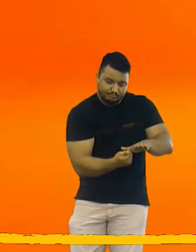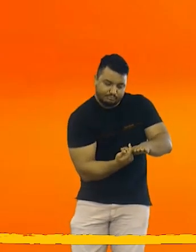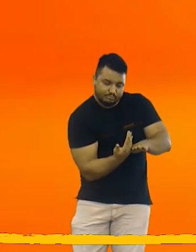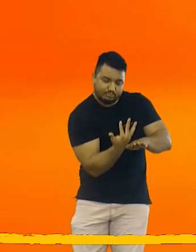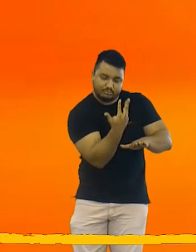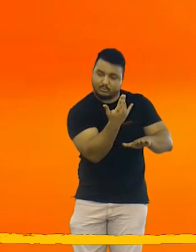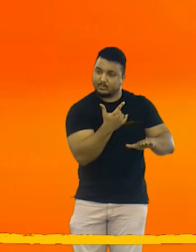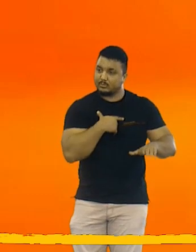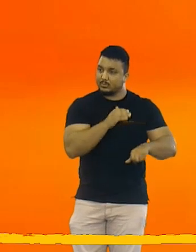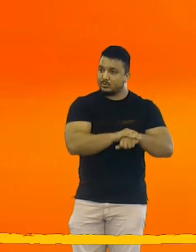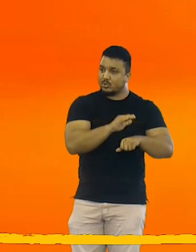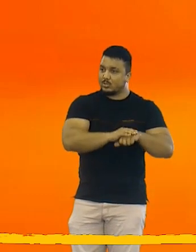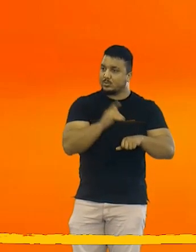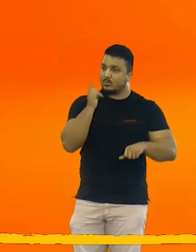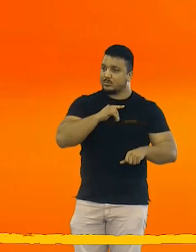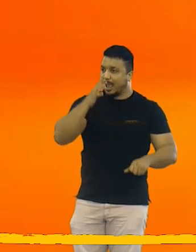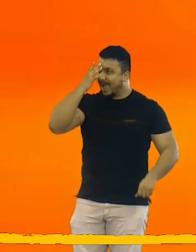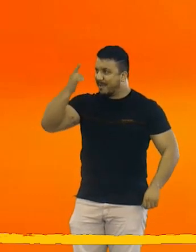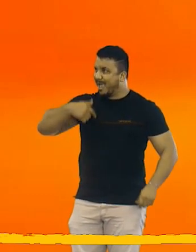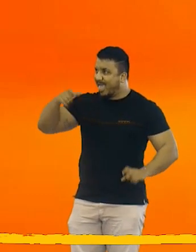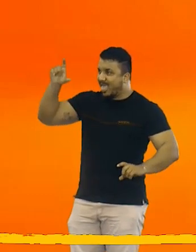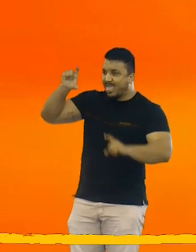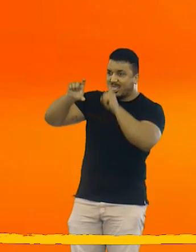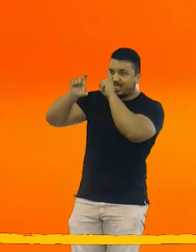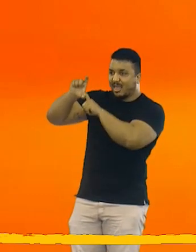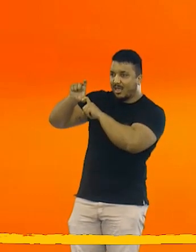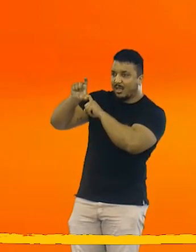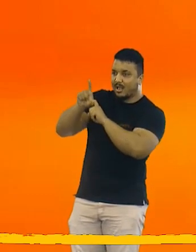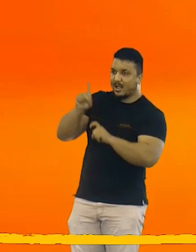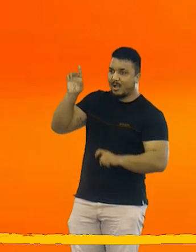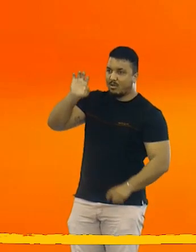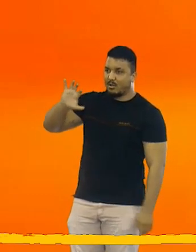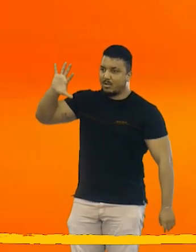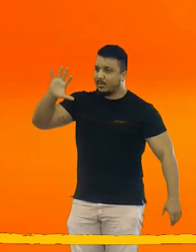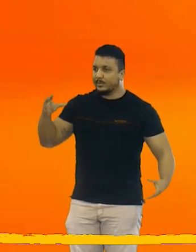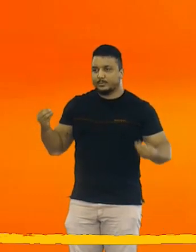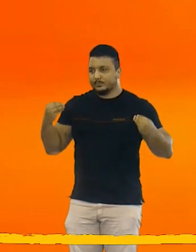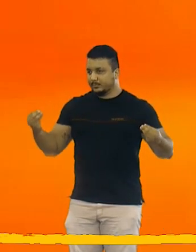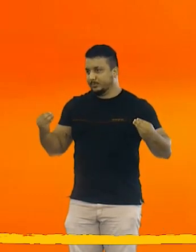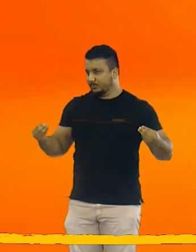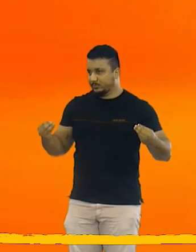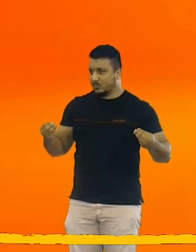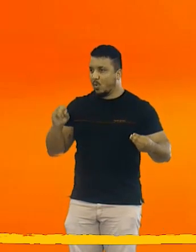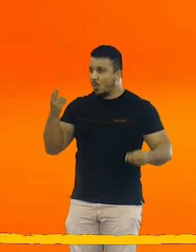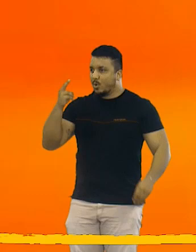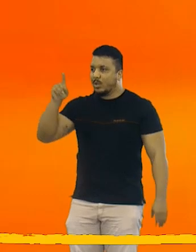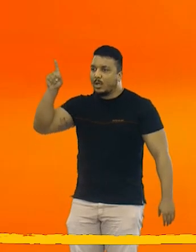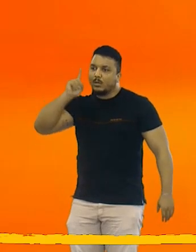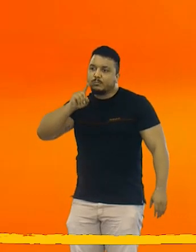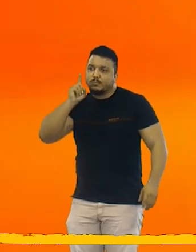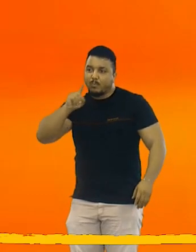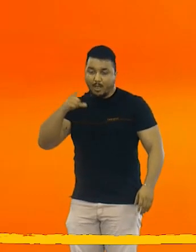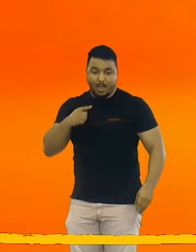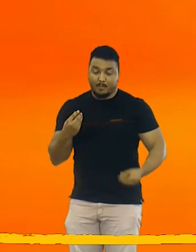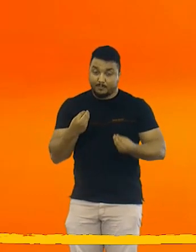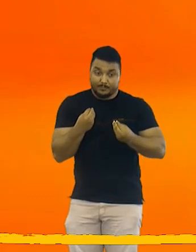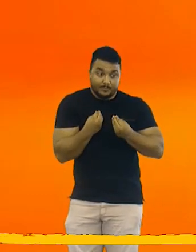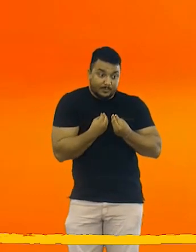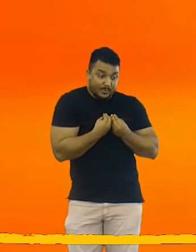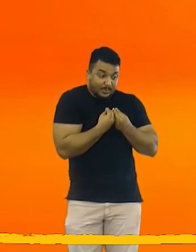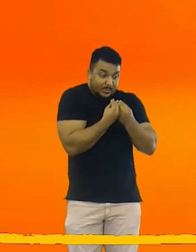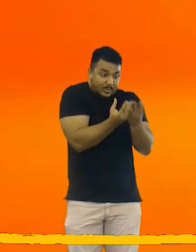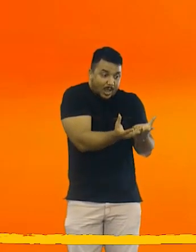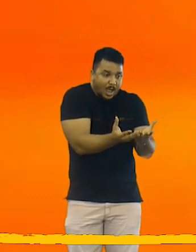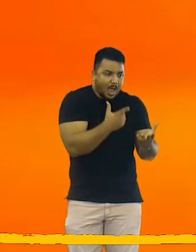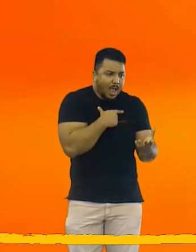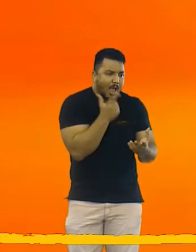próprio alimento e amanhã não ficar dependente de você. A partir do momento em que eu mando a semente, mando o alimento